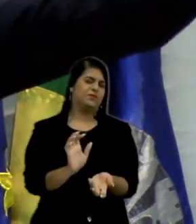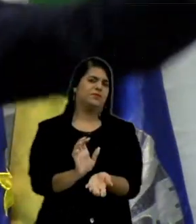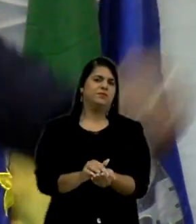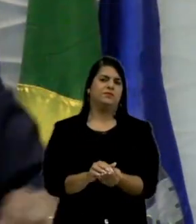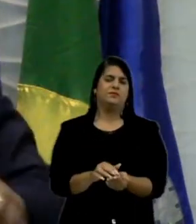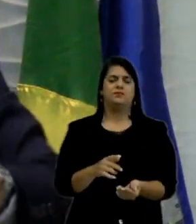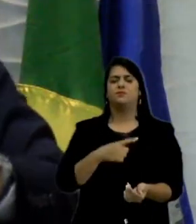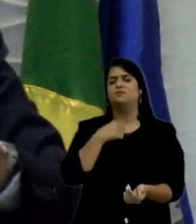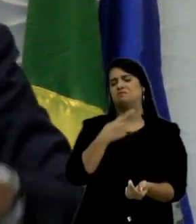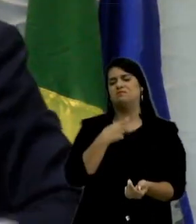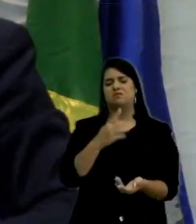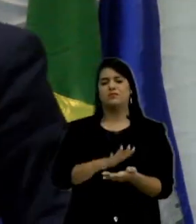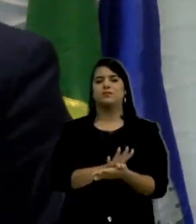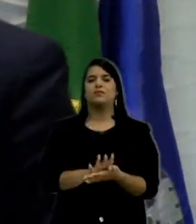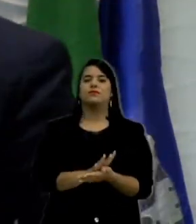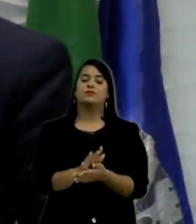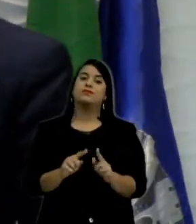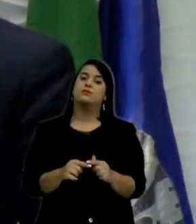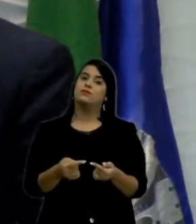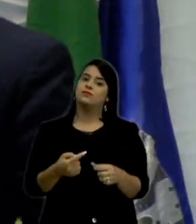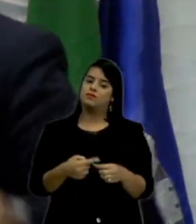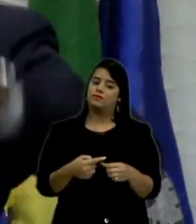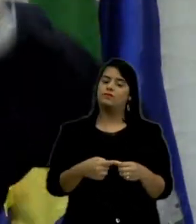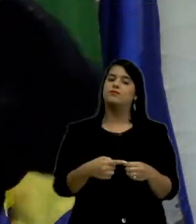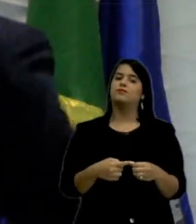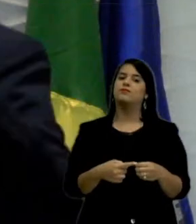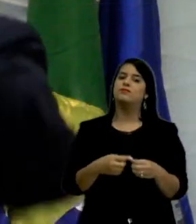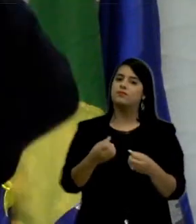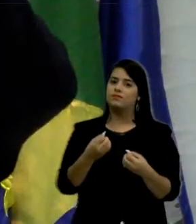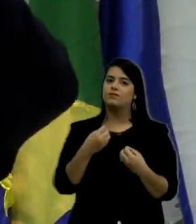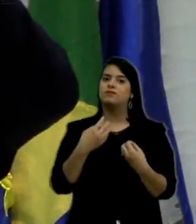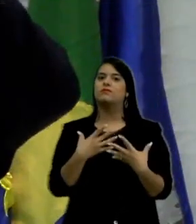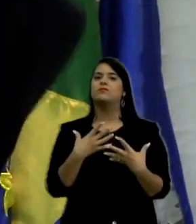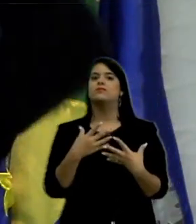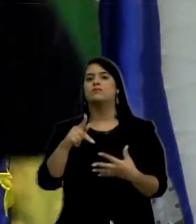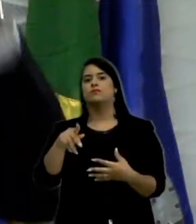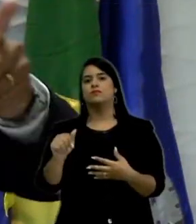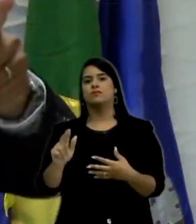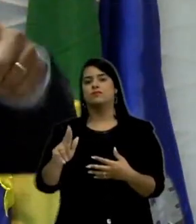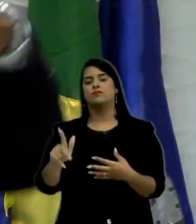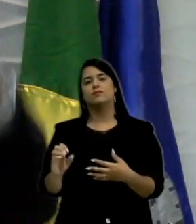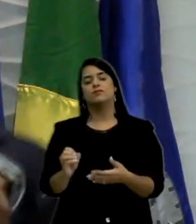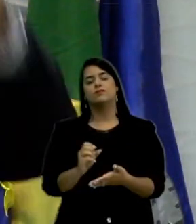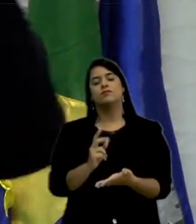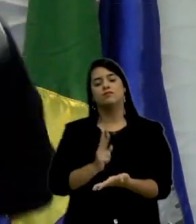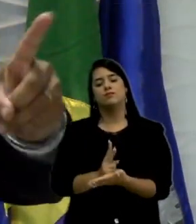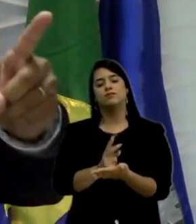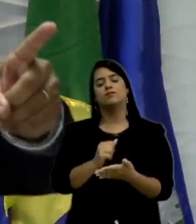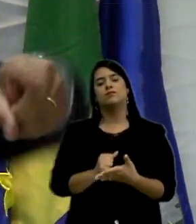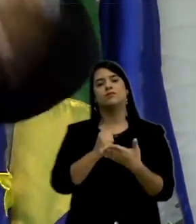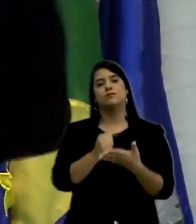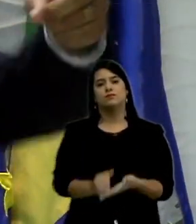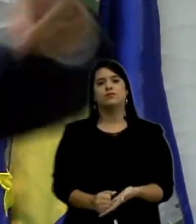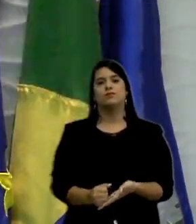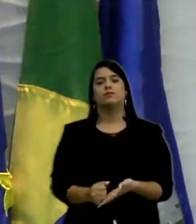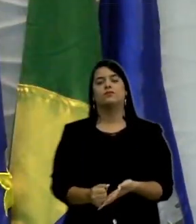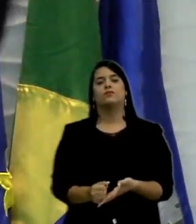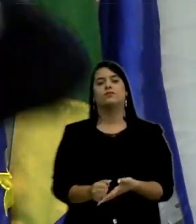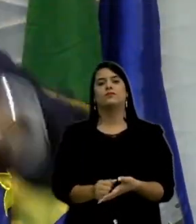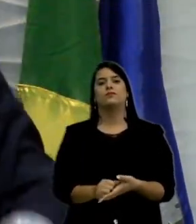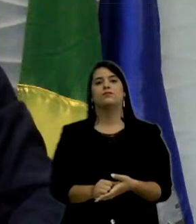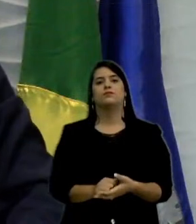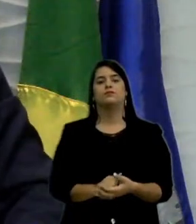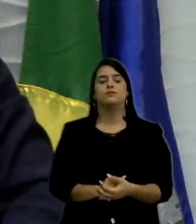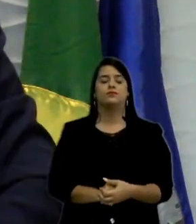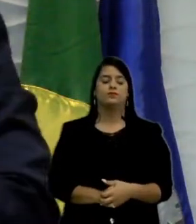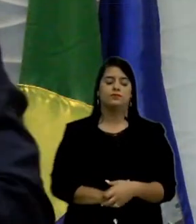arruma nada, mas aqui está se arrumando e o vereador Paulo nunca negou. E se pedir a esse vereador qualquer hora, 24 horas eu vou